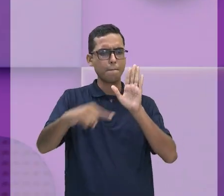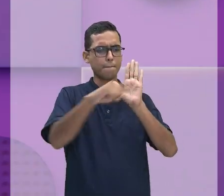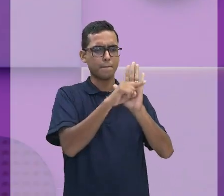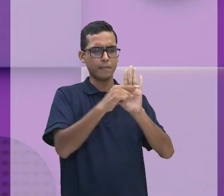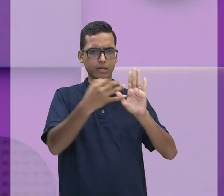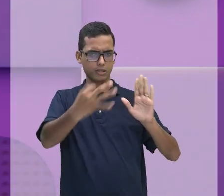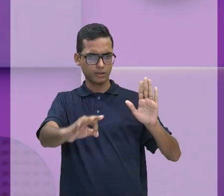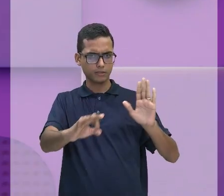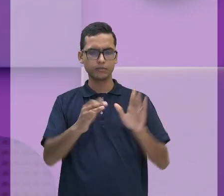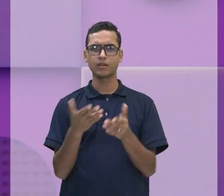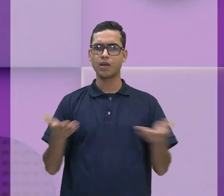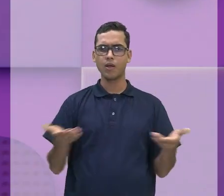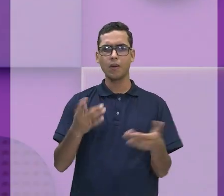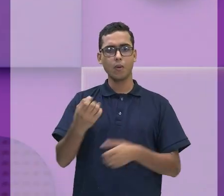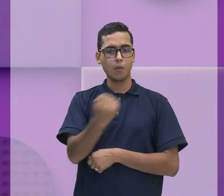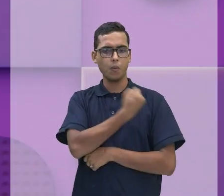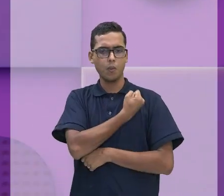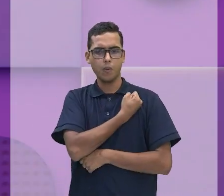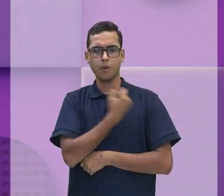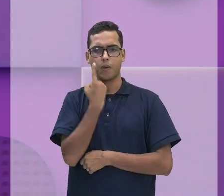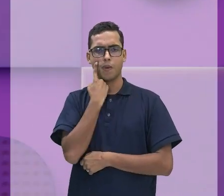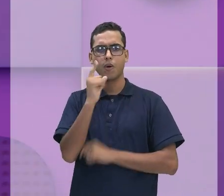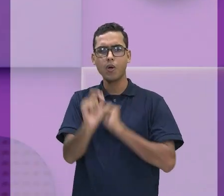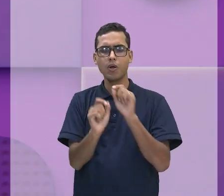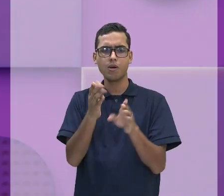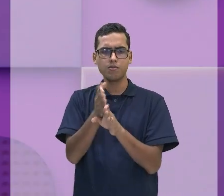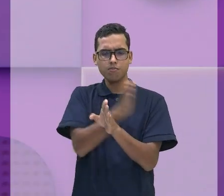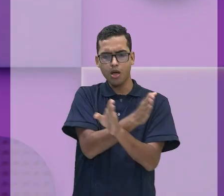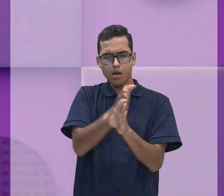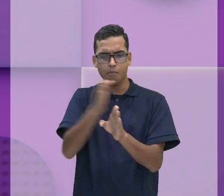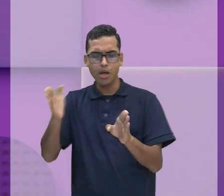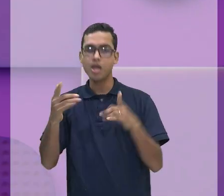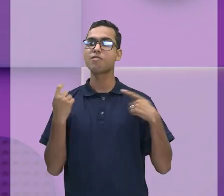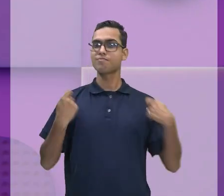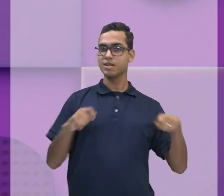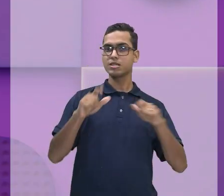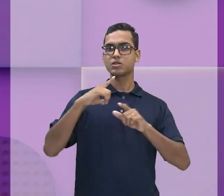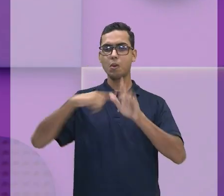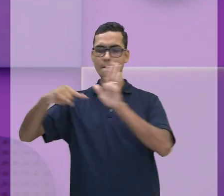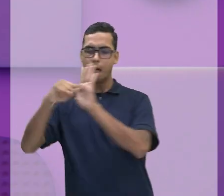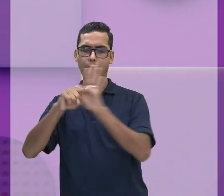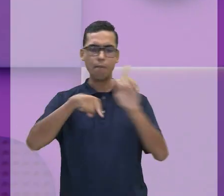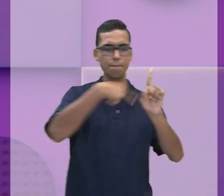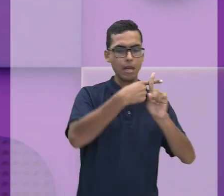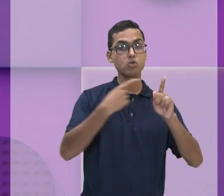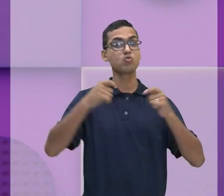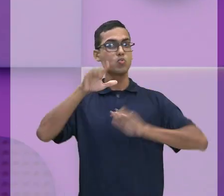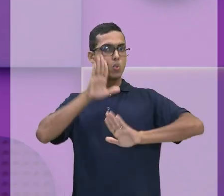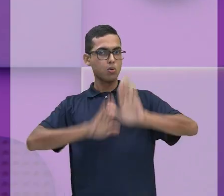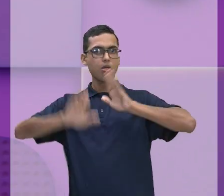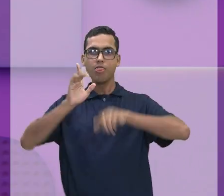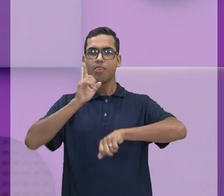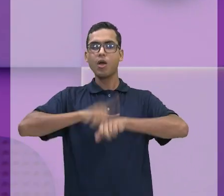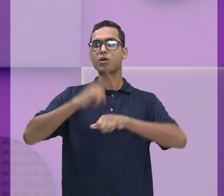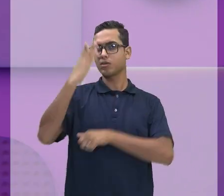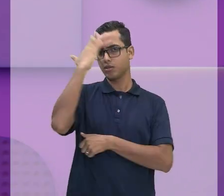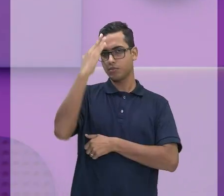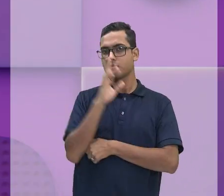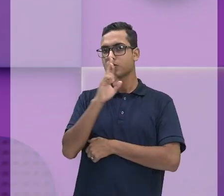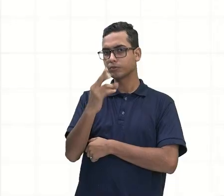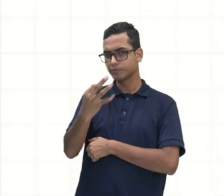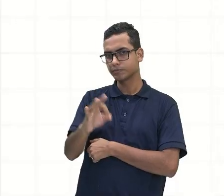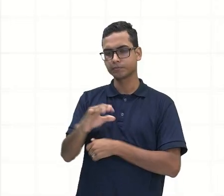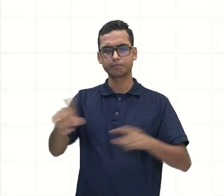certo? Porém, nos números inteiros eu tenho que tomar cuidado com os sinais, tudo bem? Então, acompanhe comigo na